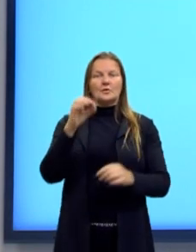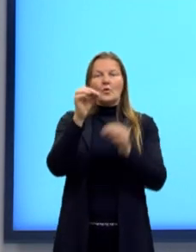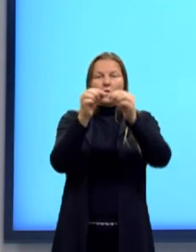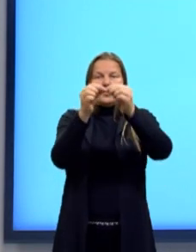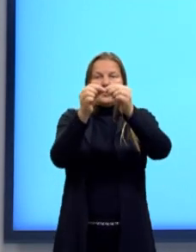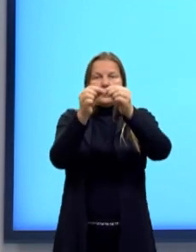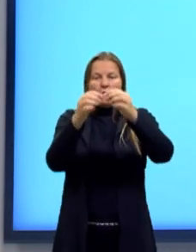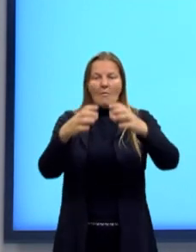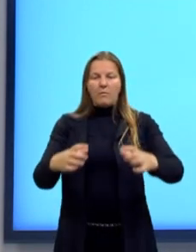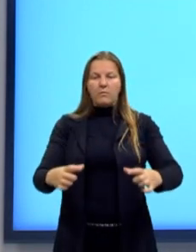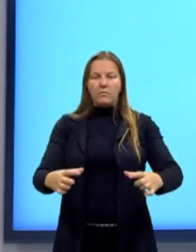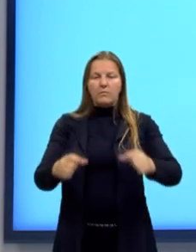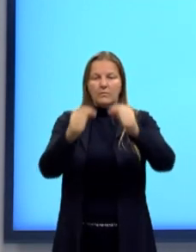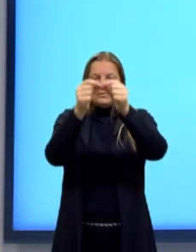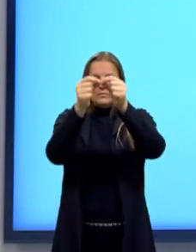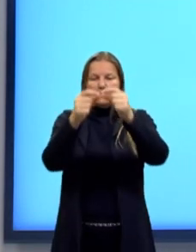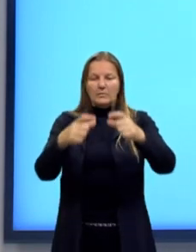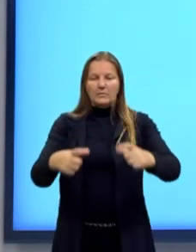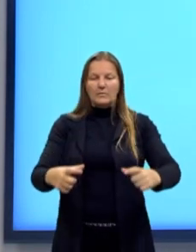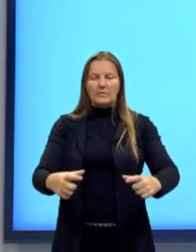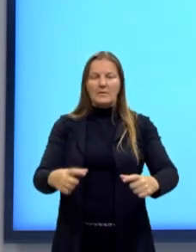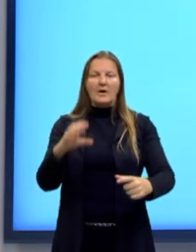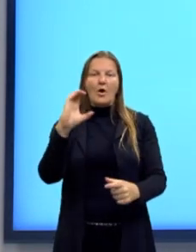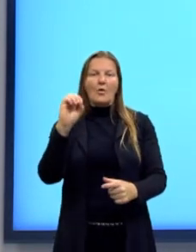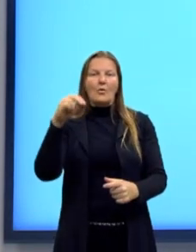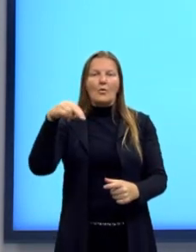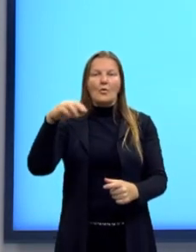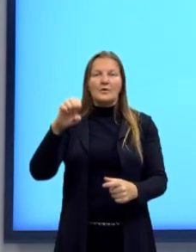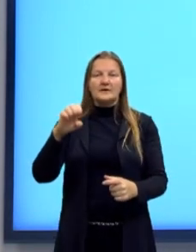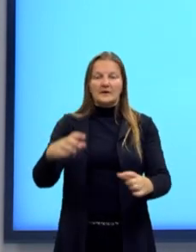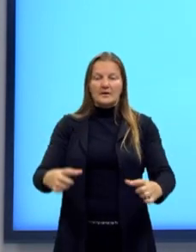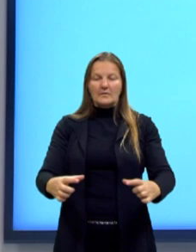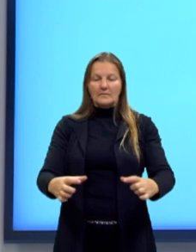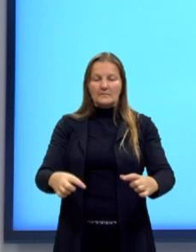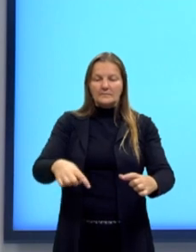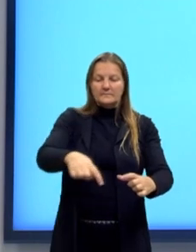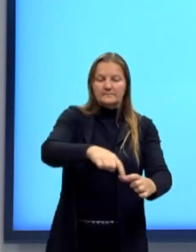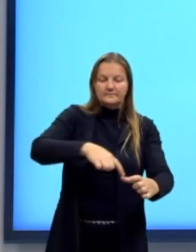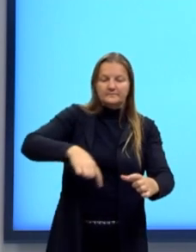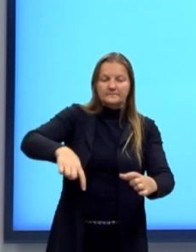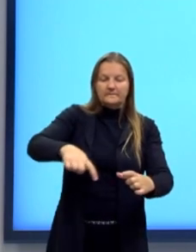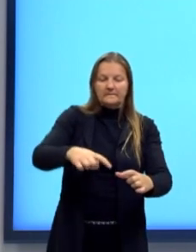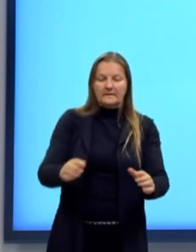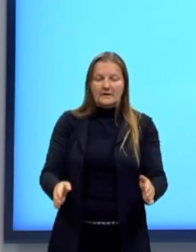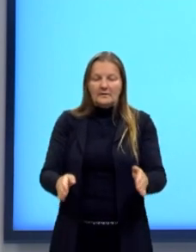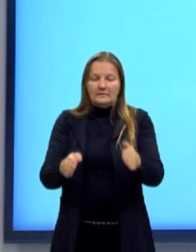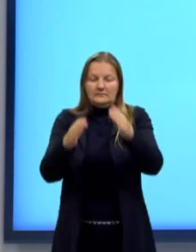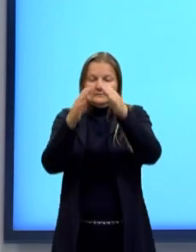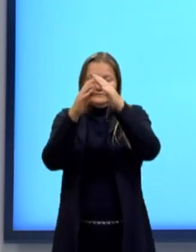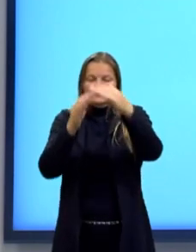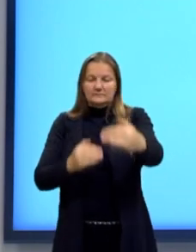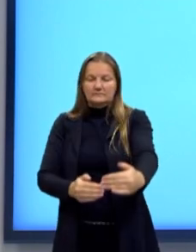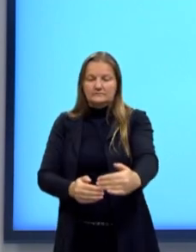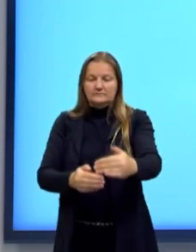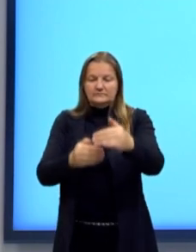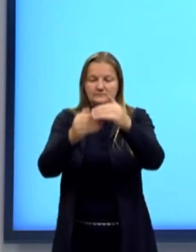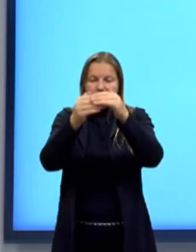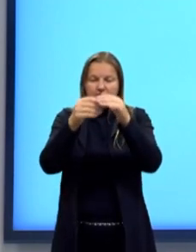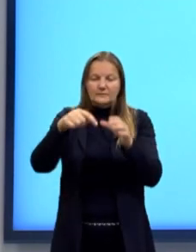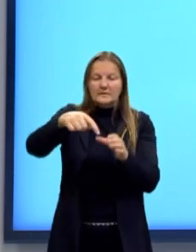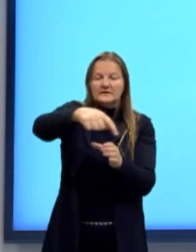o cone o sólido de revolução gerada através da rotação de um triângulo retângulo em torno